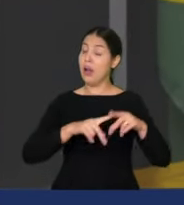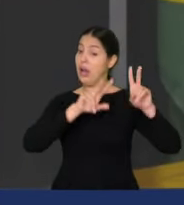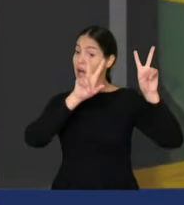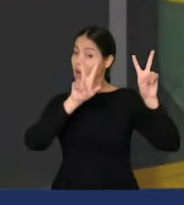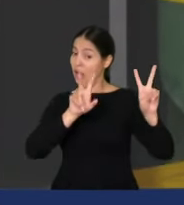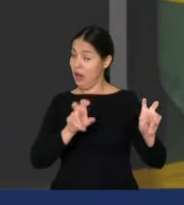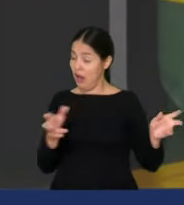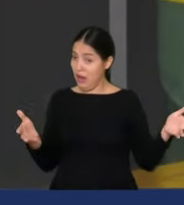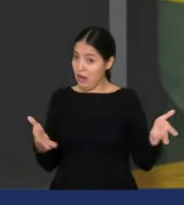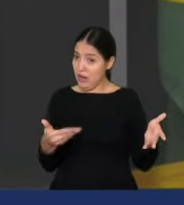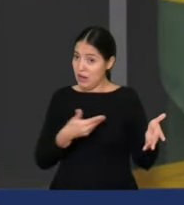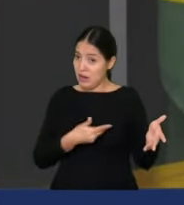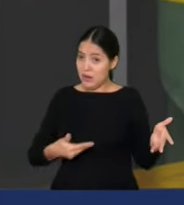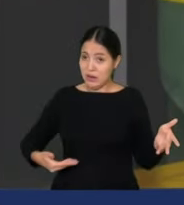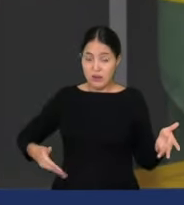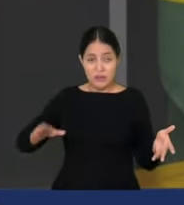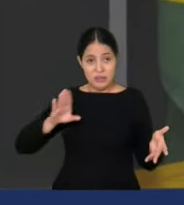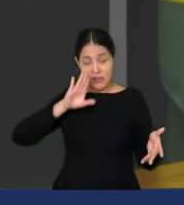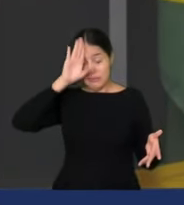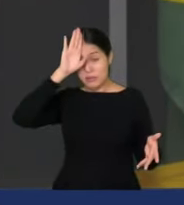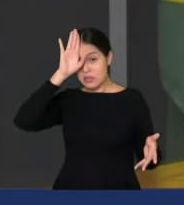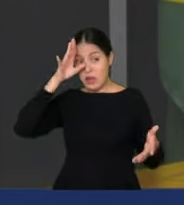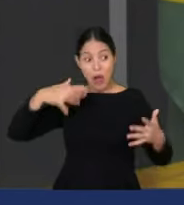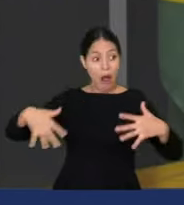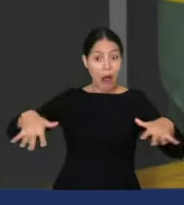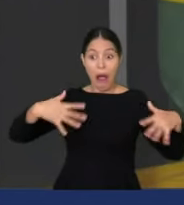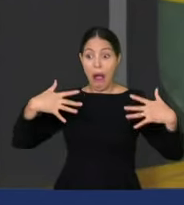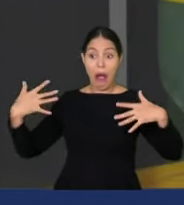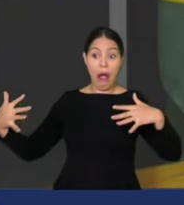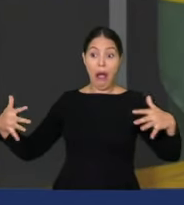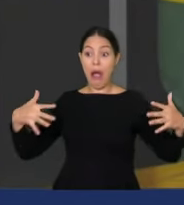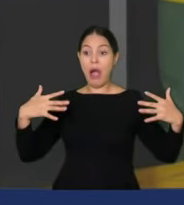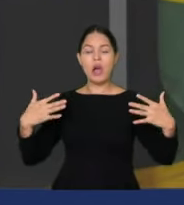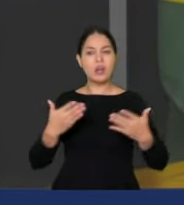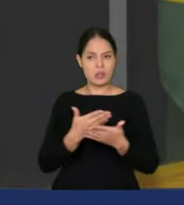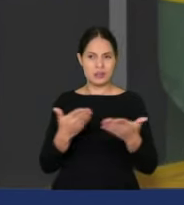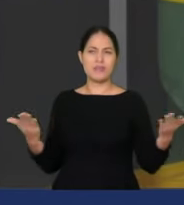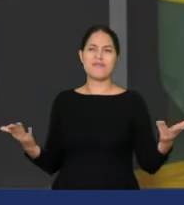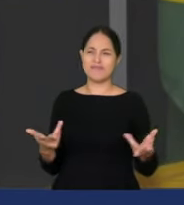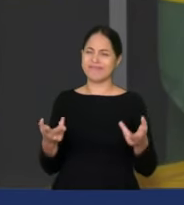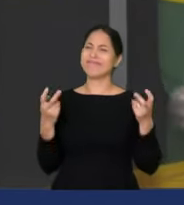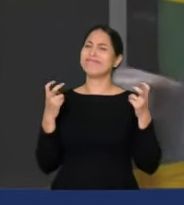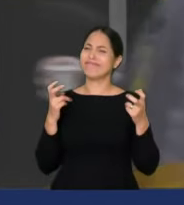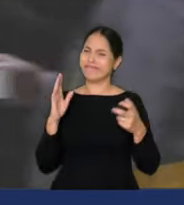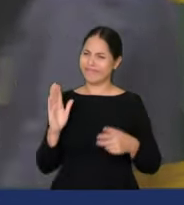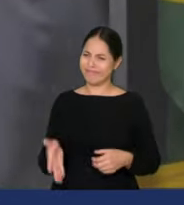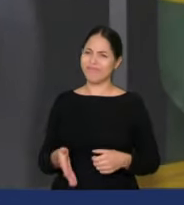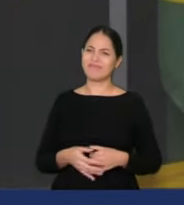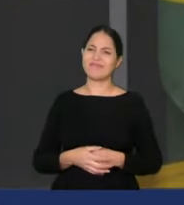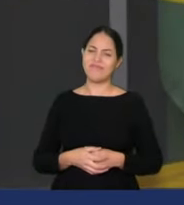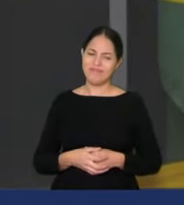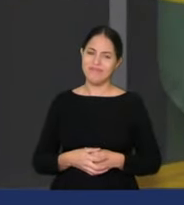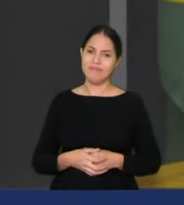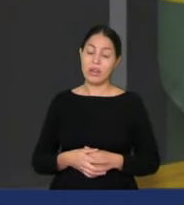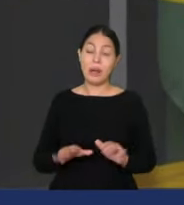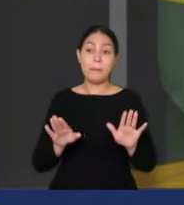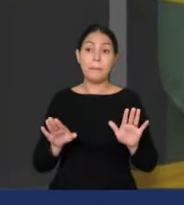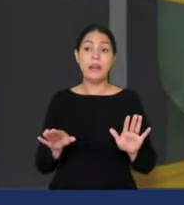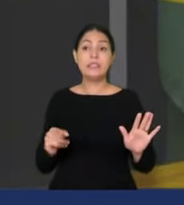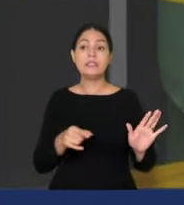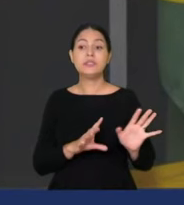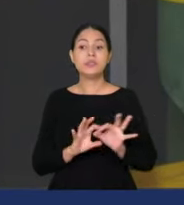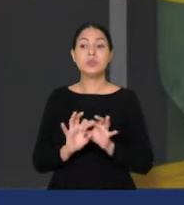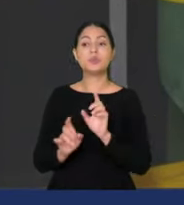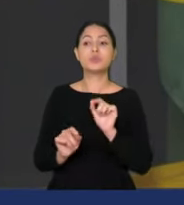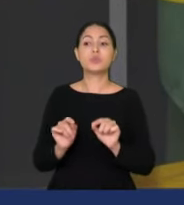o governo Bolsonaro, como nós percebemos aqui, e que é uma pauta, deputado Zé Neto, que ela é tratada em